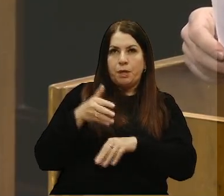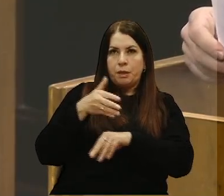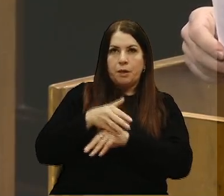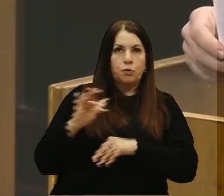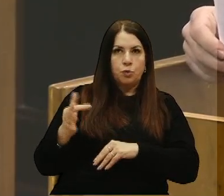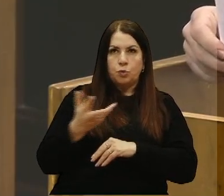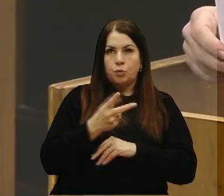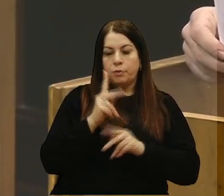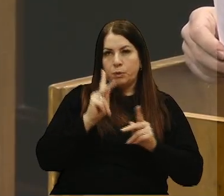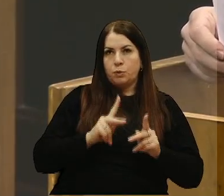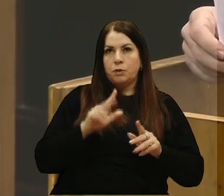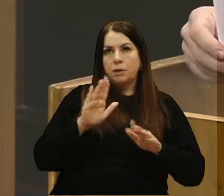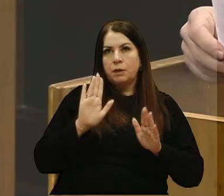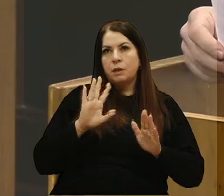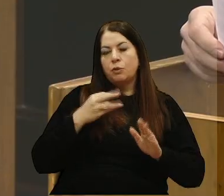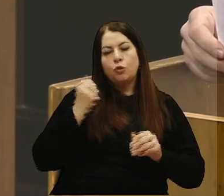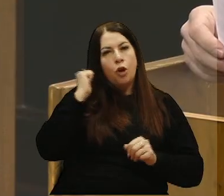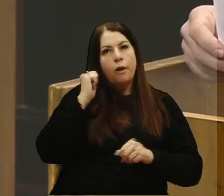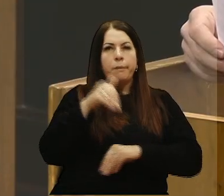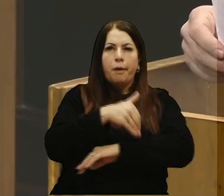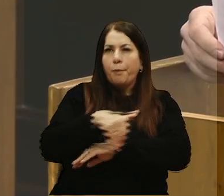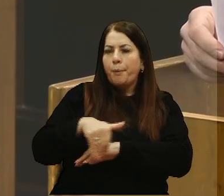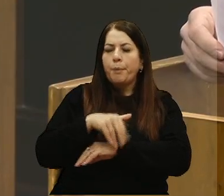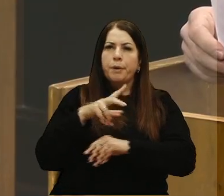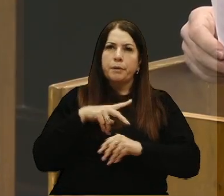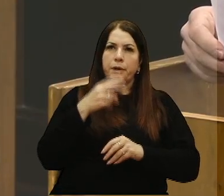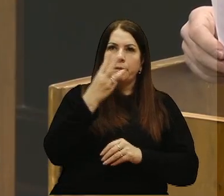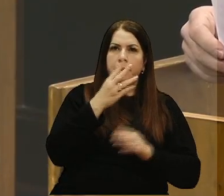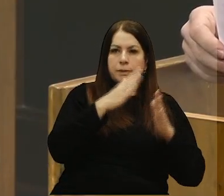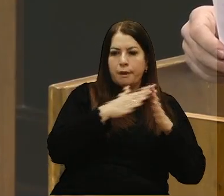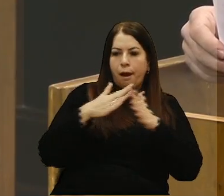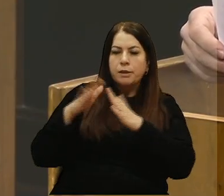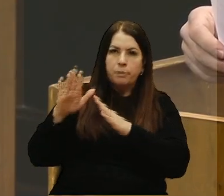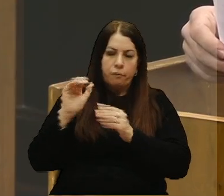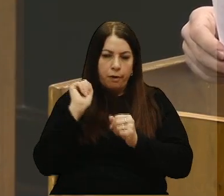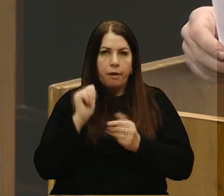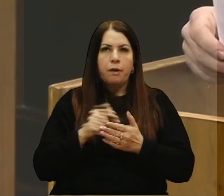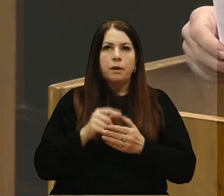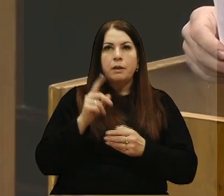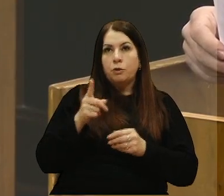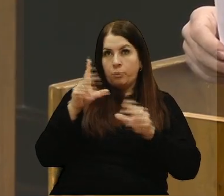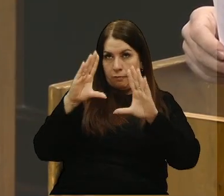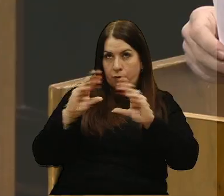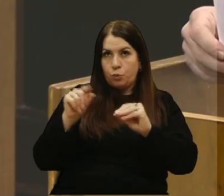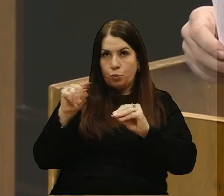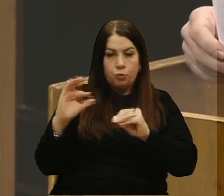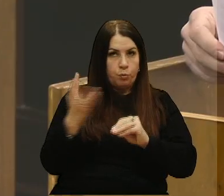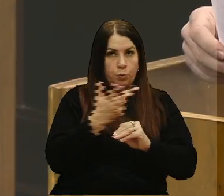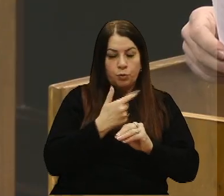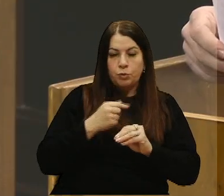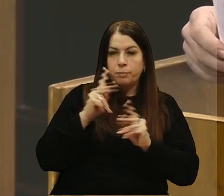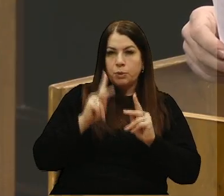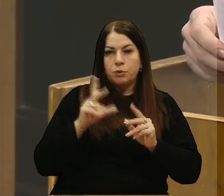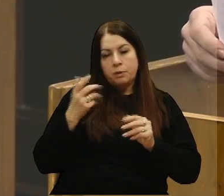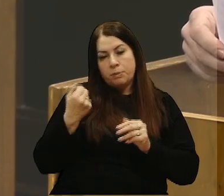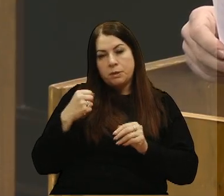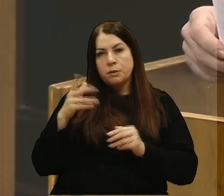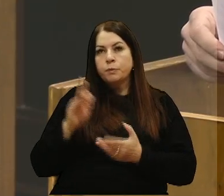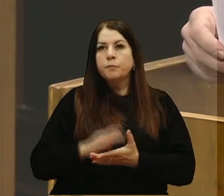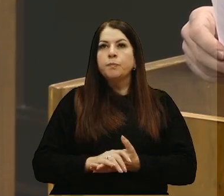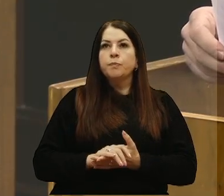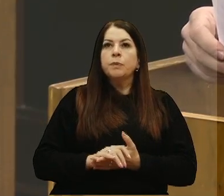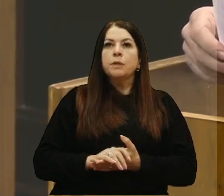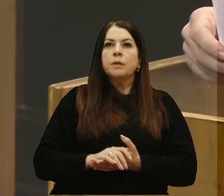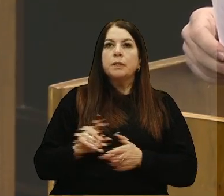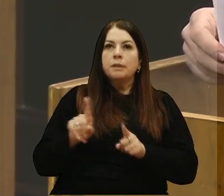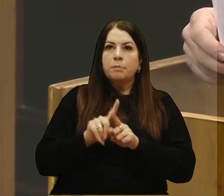todos os moradores de rua. A prefeitura possui 3 casas de passagem e um pernoite para todos esses moradores.